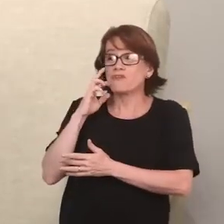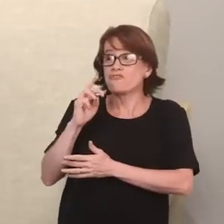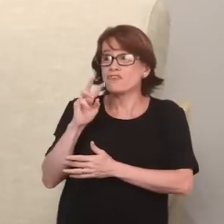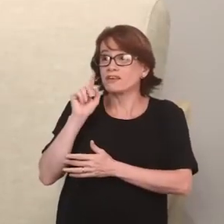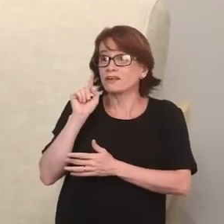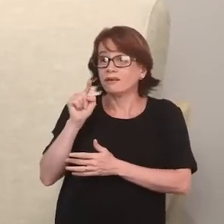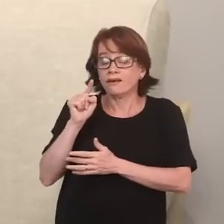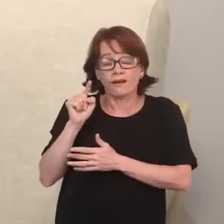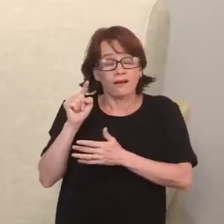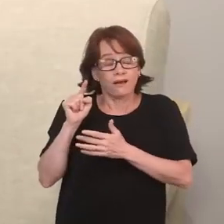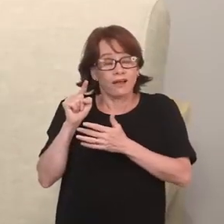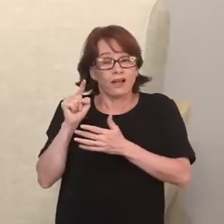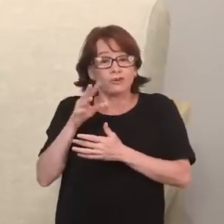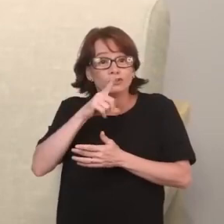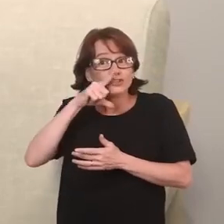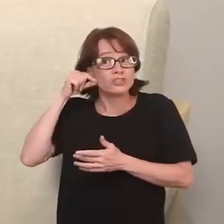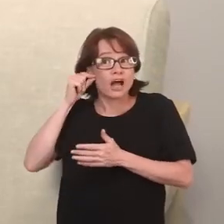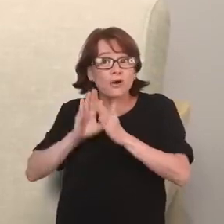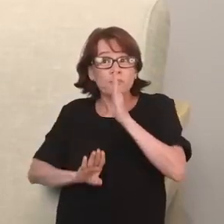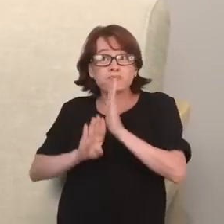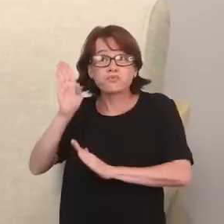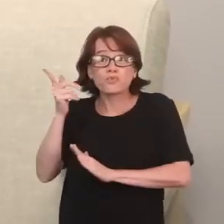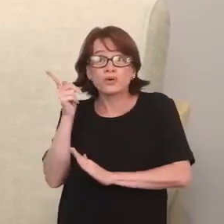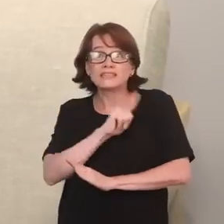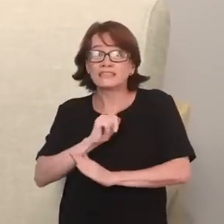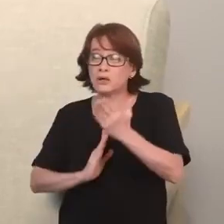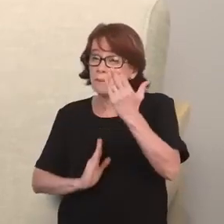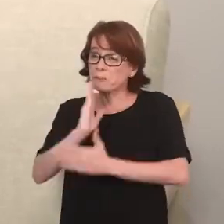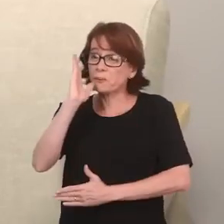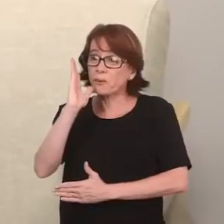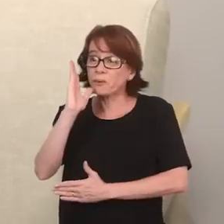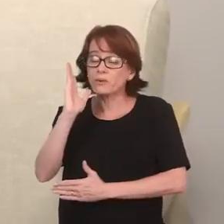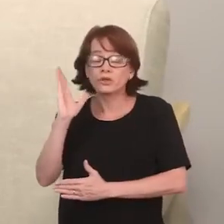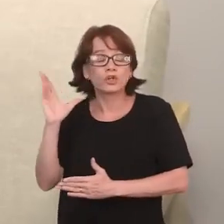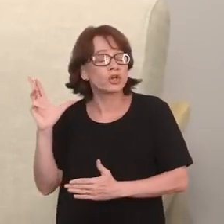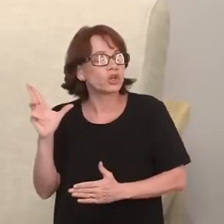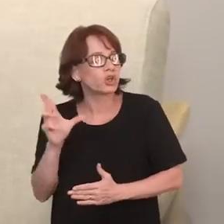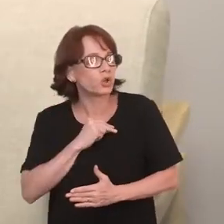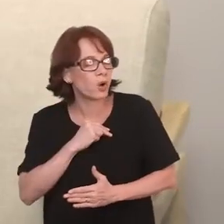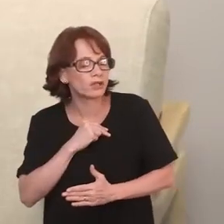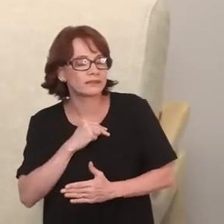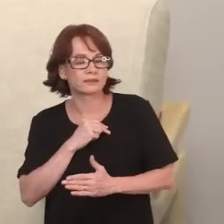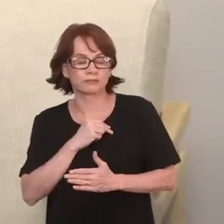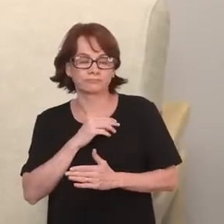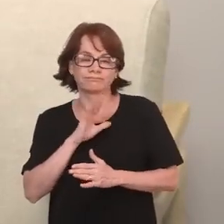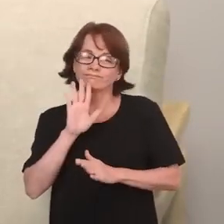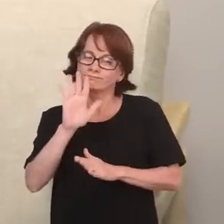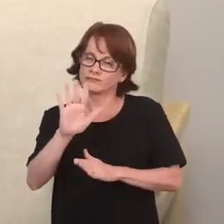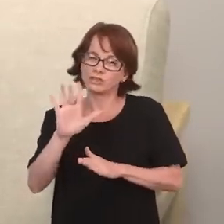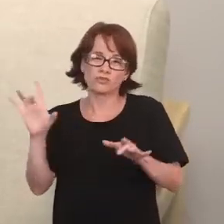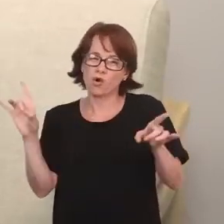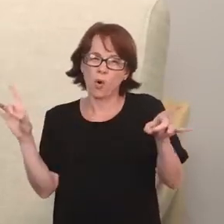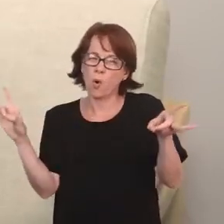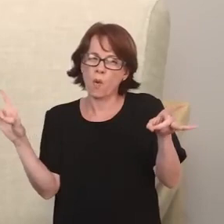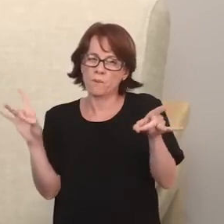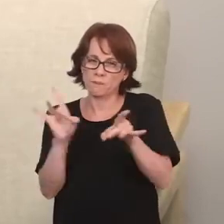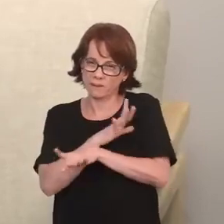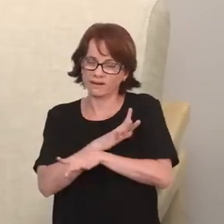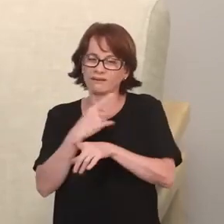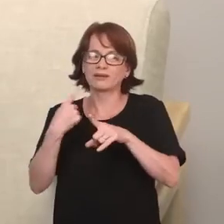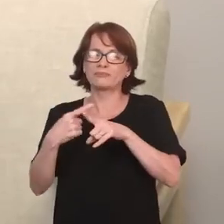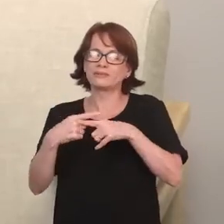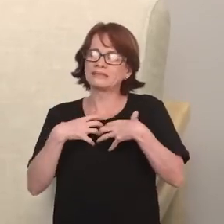nossa, aí a minha alegria ficou... Eu só não vou dizer que ficou completa, porque o presidente Bolsonaro não foi eleito